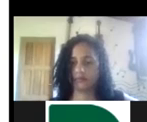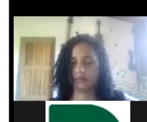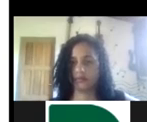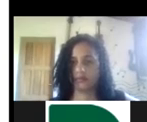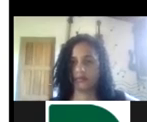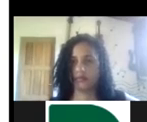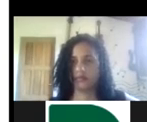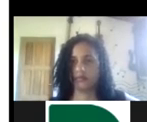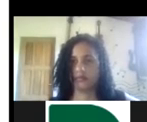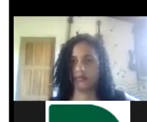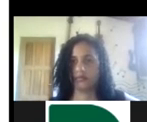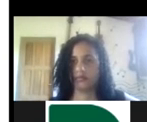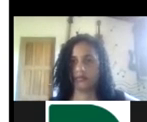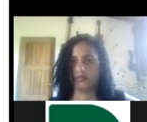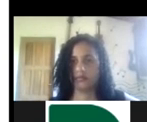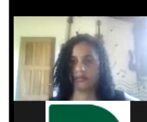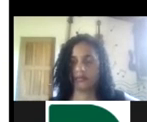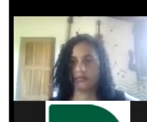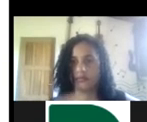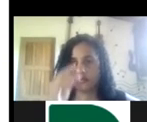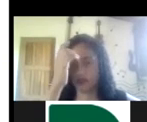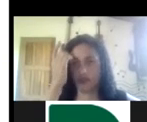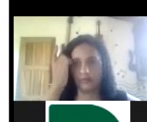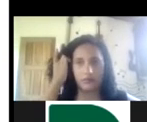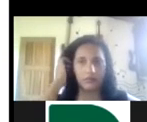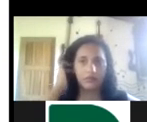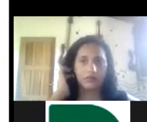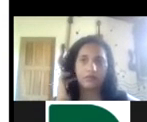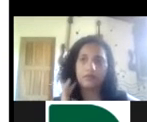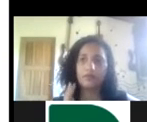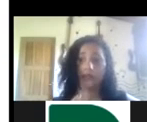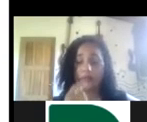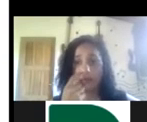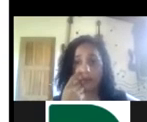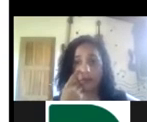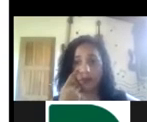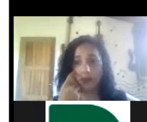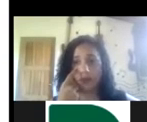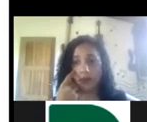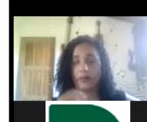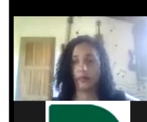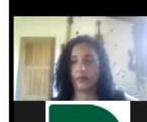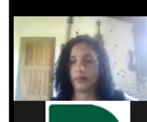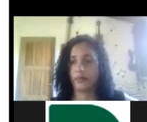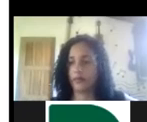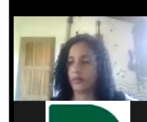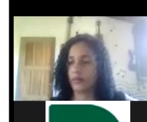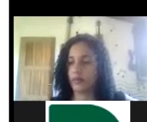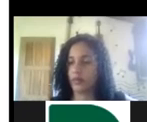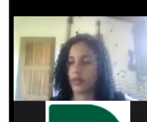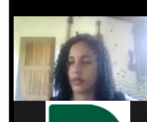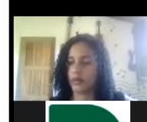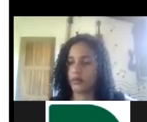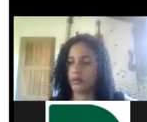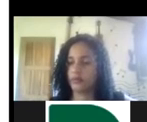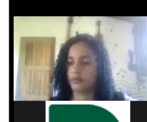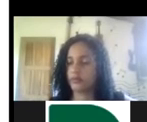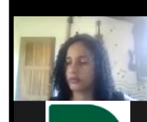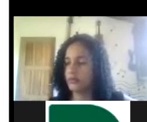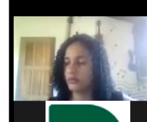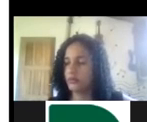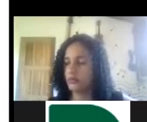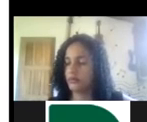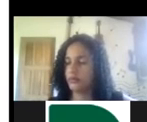está crescendo. Só que a gente sabe que tem limitações. Tem limitações, apesar da portaria da resolução do CNJ, a gente tem dificuldades até